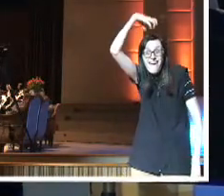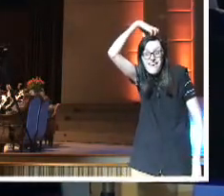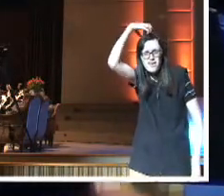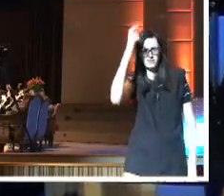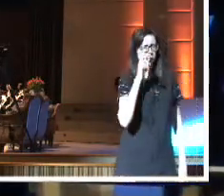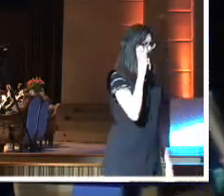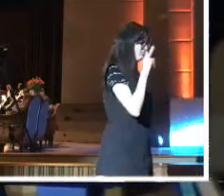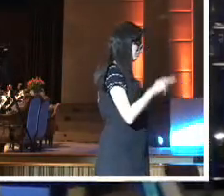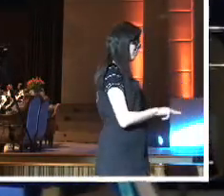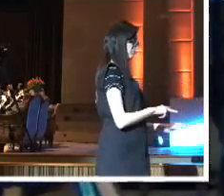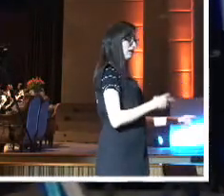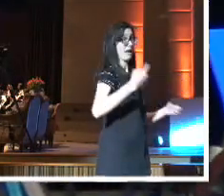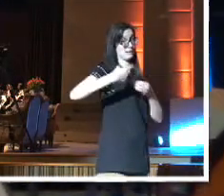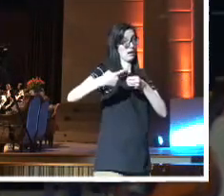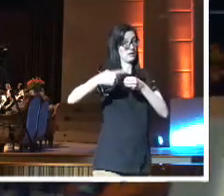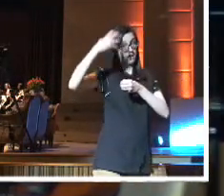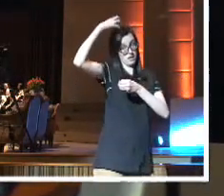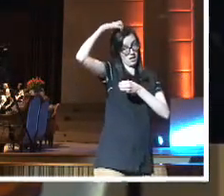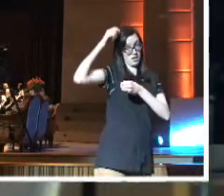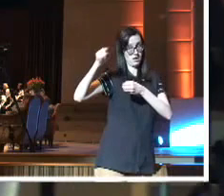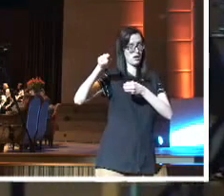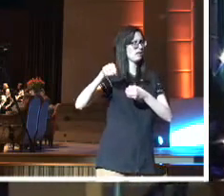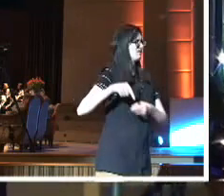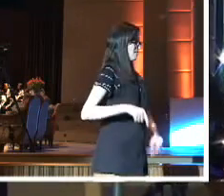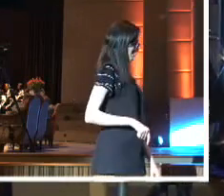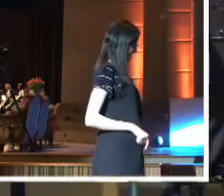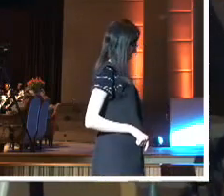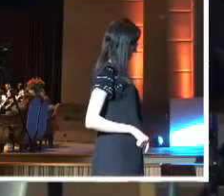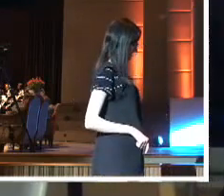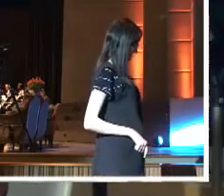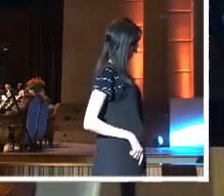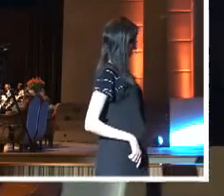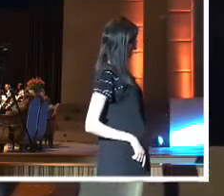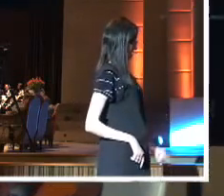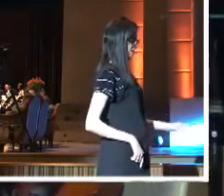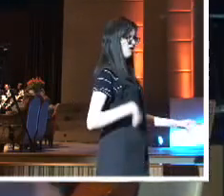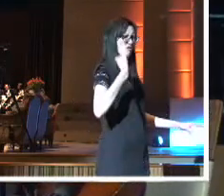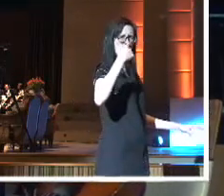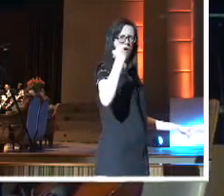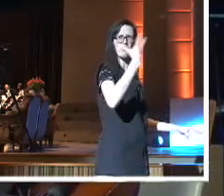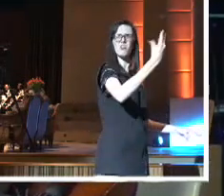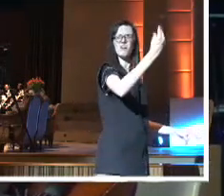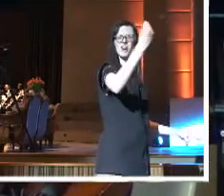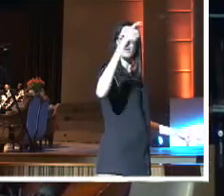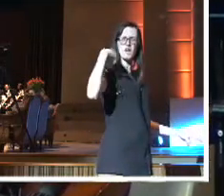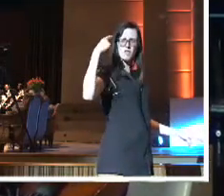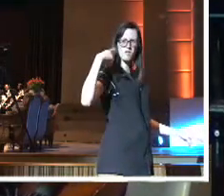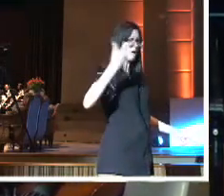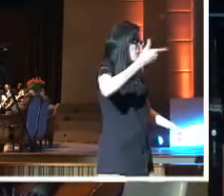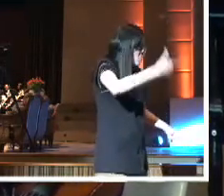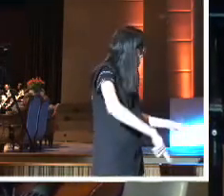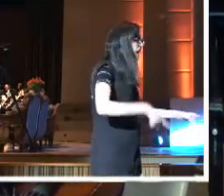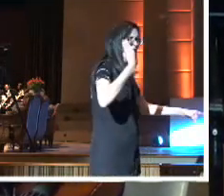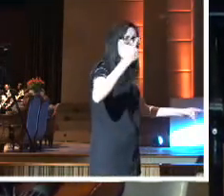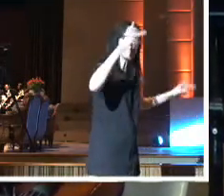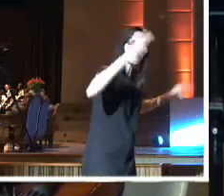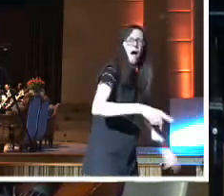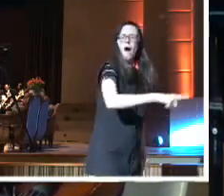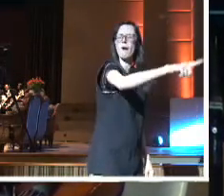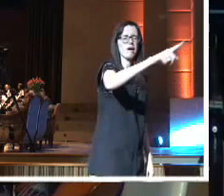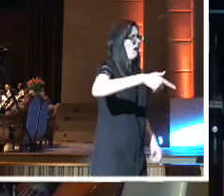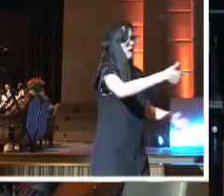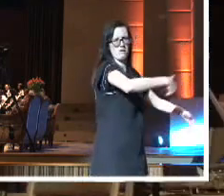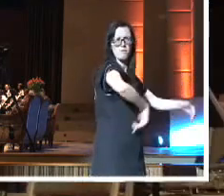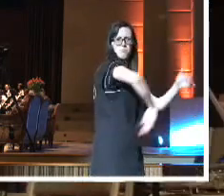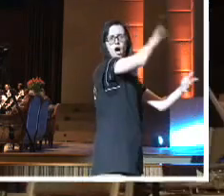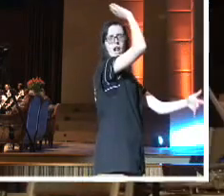rei Aques, rei de Gate, ele vai dizer assim: você acha que eu não tenho tantos loucos aqui na minha cidade? Você vai trazer mais um para eu cuidar? Manda esse